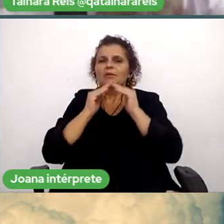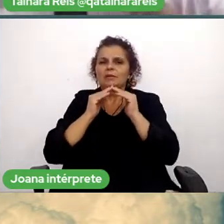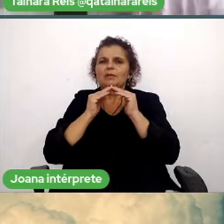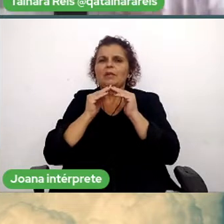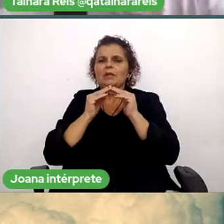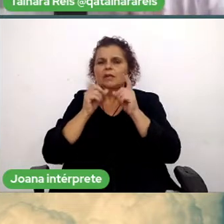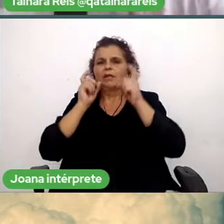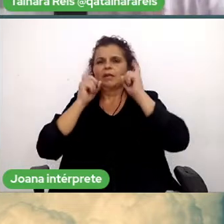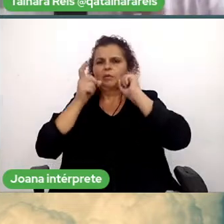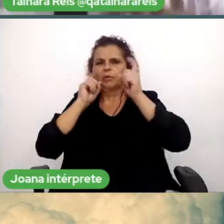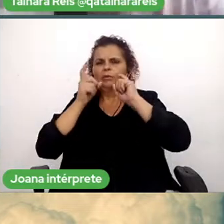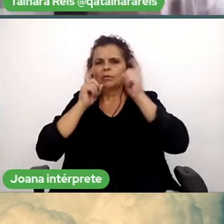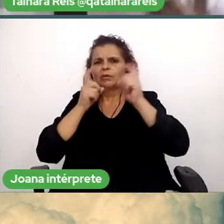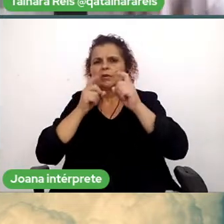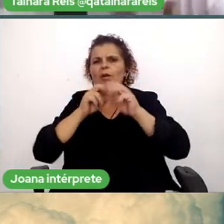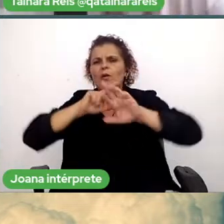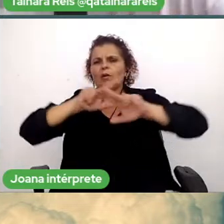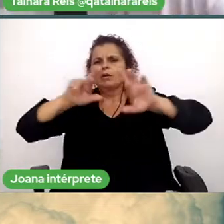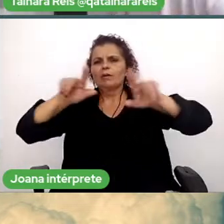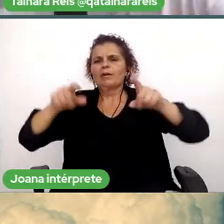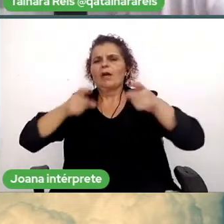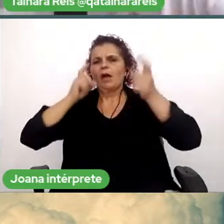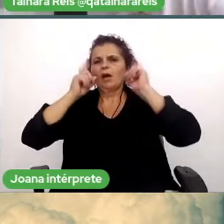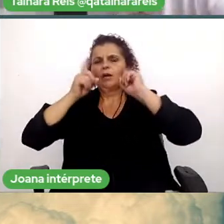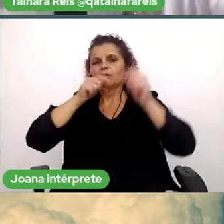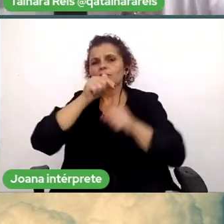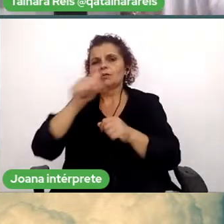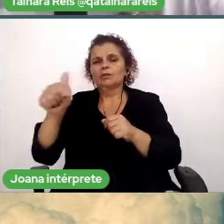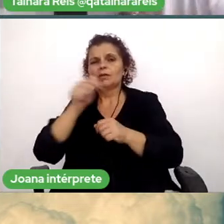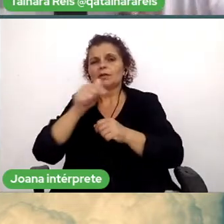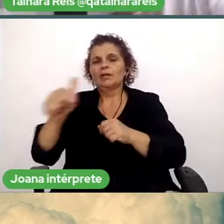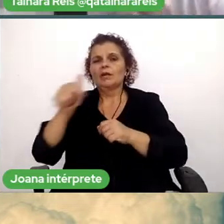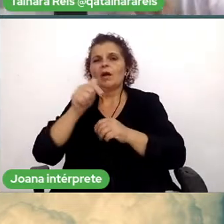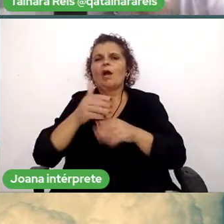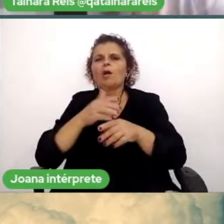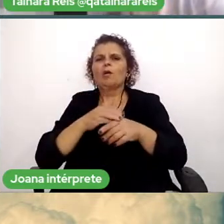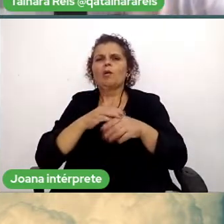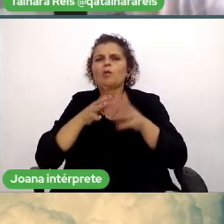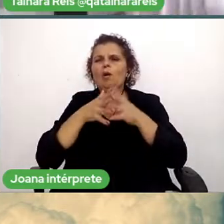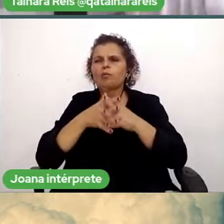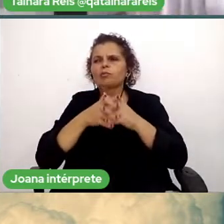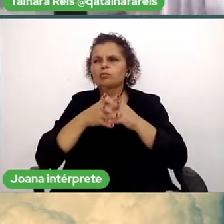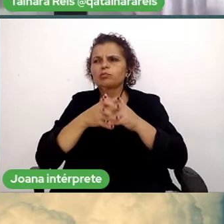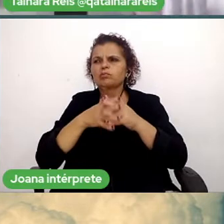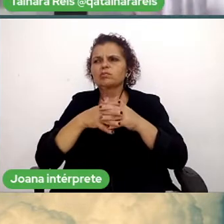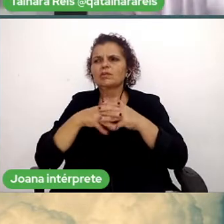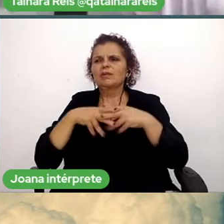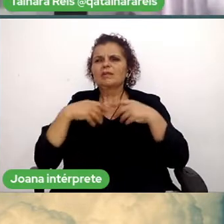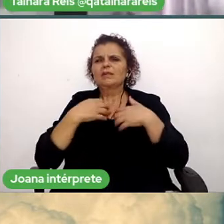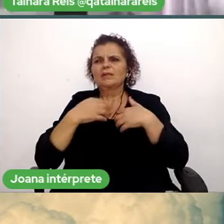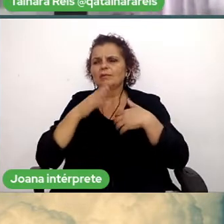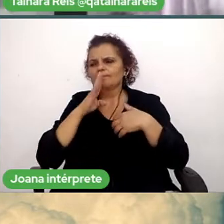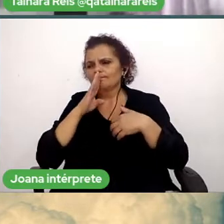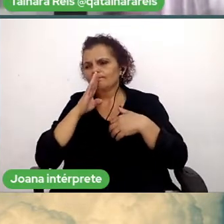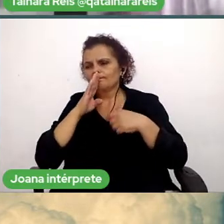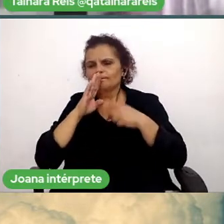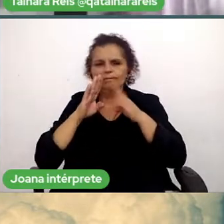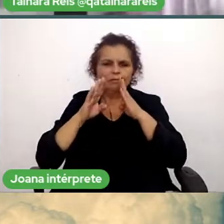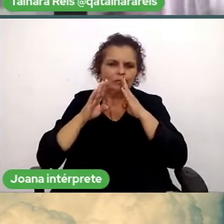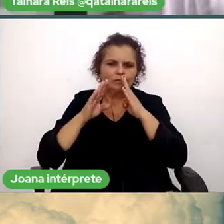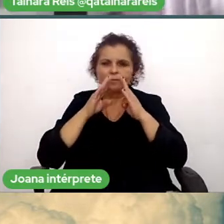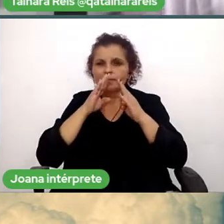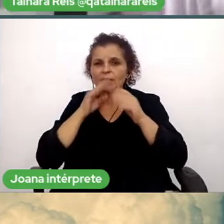reuniões e tenha várias reuniões durante a semana e a gente começa a ficar, às vezes, até um pouco mais silencioso, né? Um pouco mais